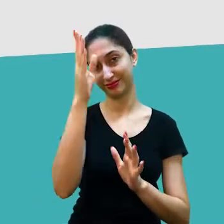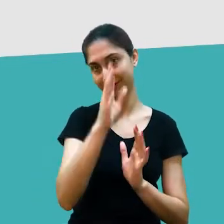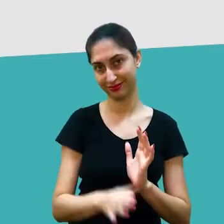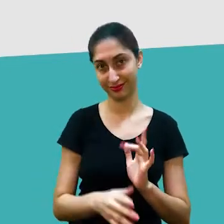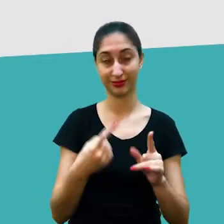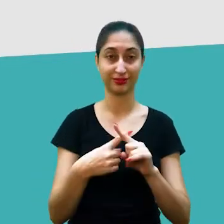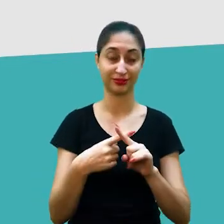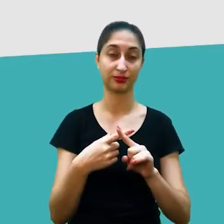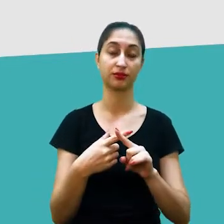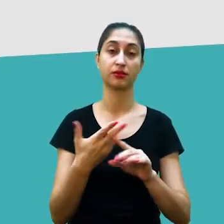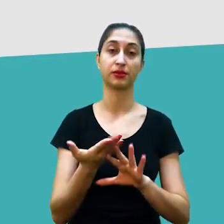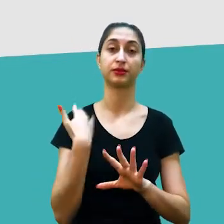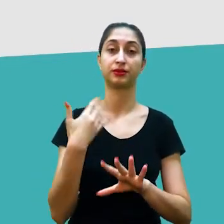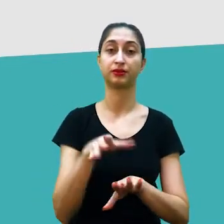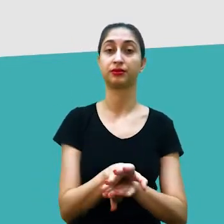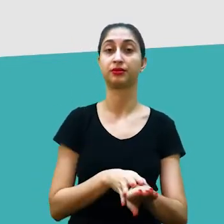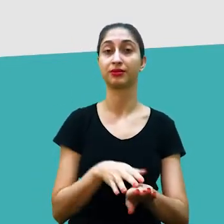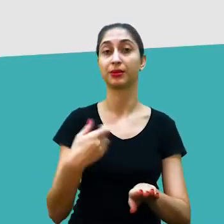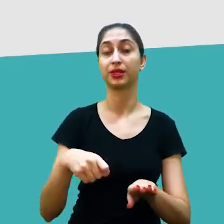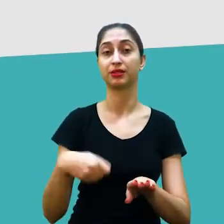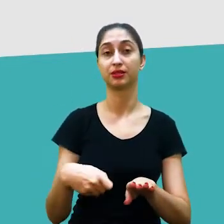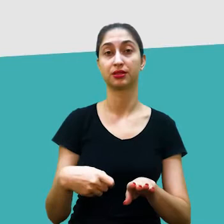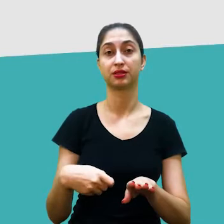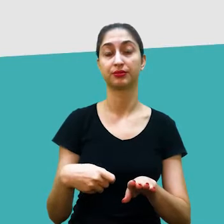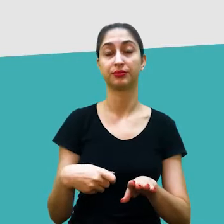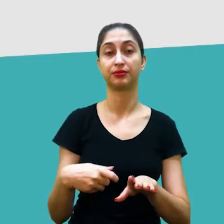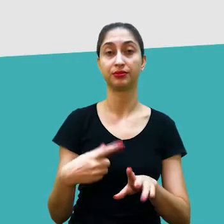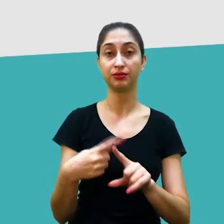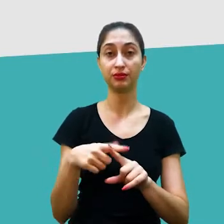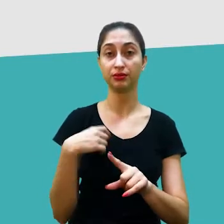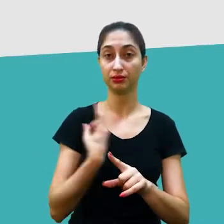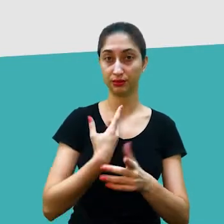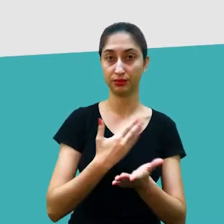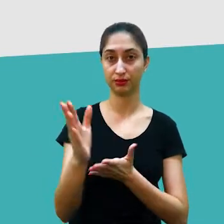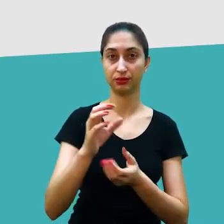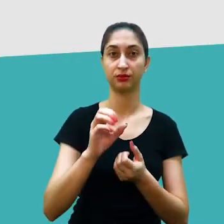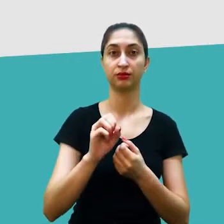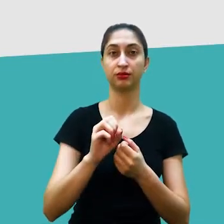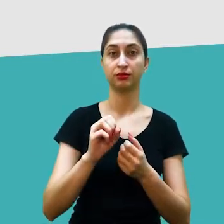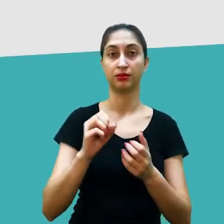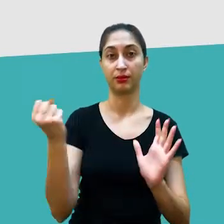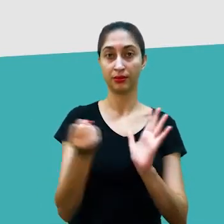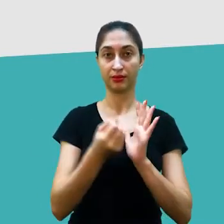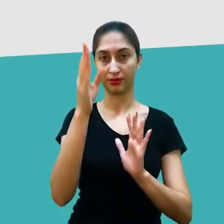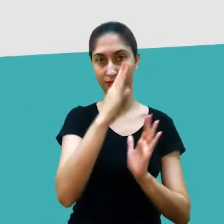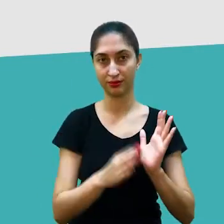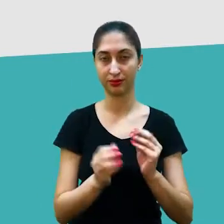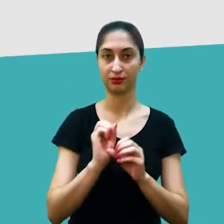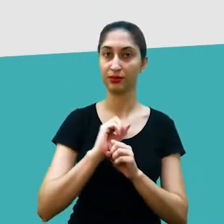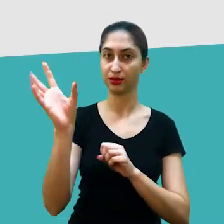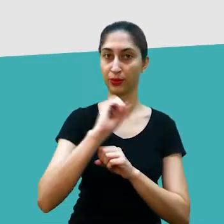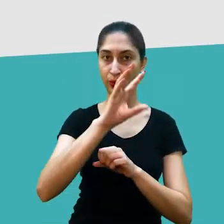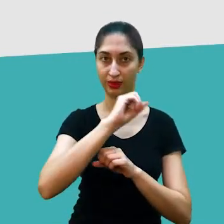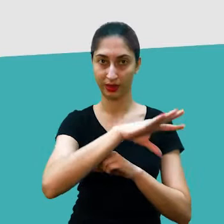o calçado, naquele momento, iria precisar muito, porque como a gente ia começar a exportar com as marcas brasileiras, era muito importante